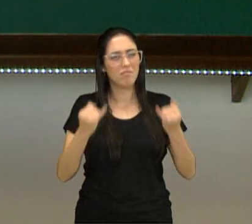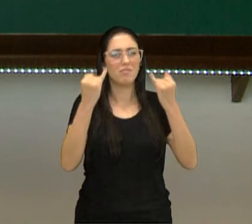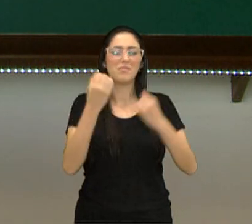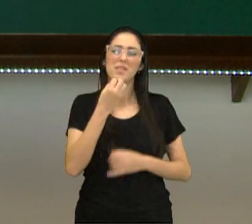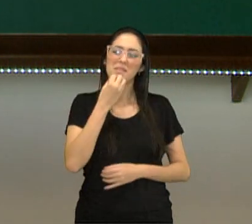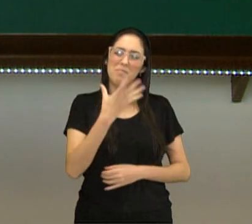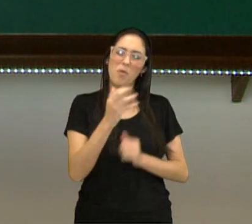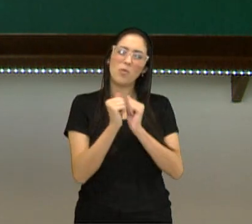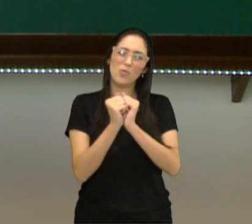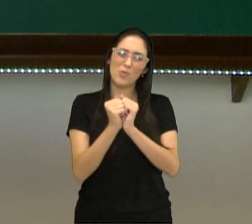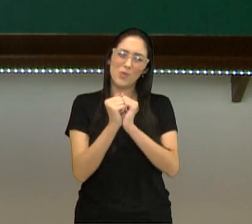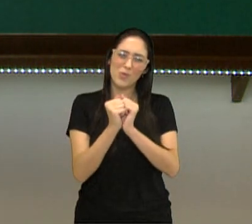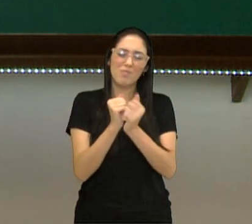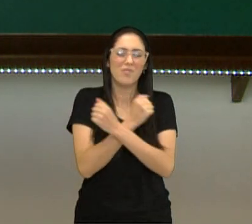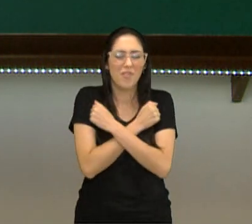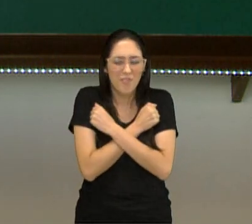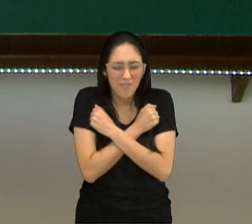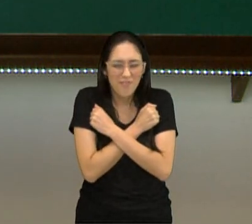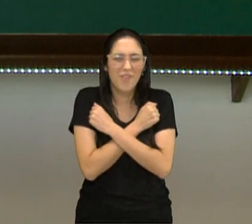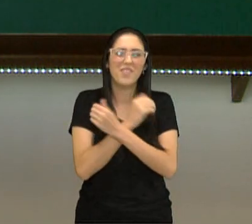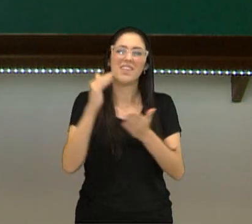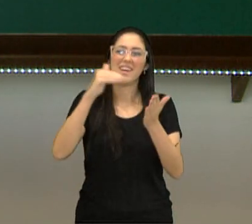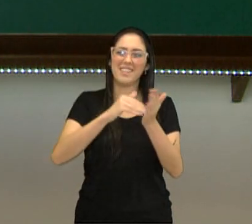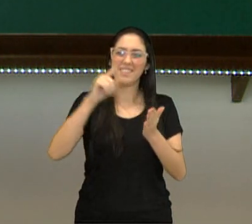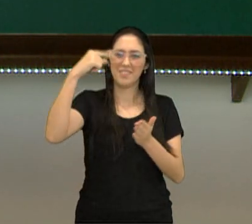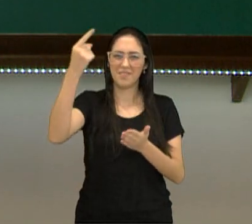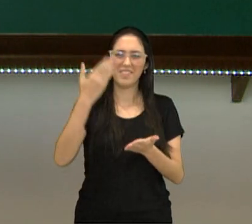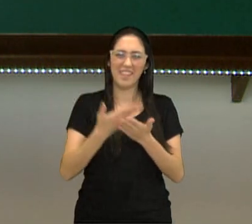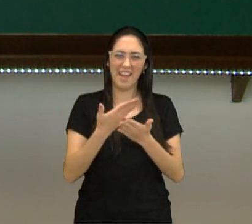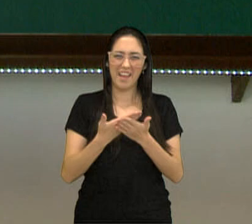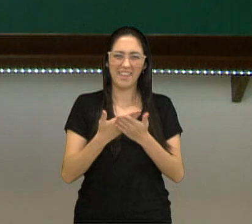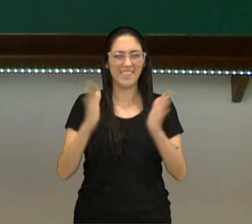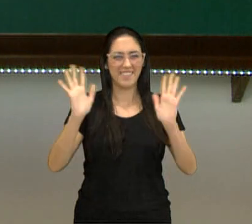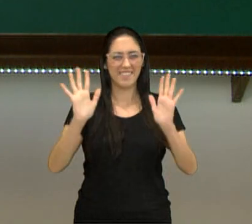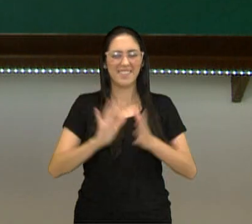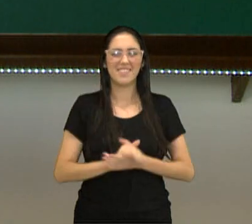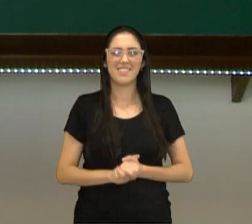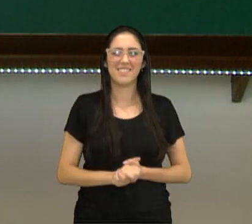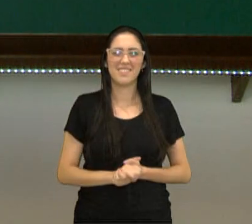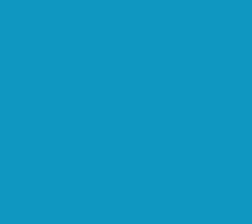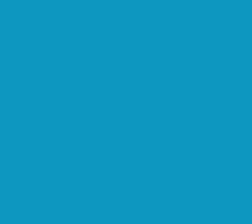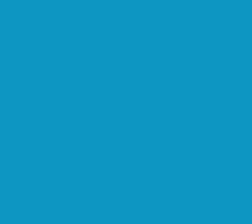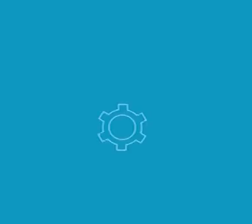gente entrar aí na sua casa, deixando um forte abraço e aguardando você na próxima aula Paraná. Até!